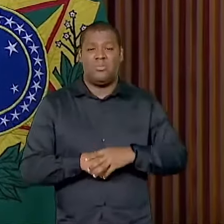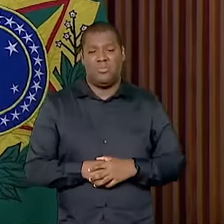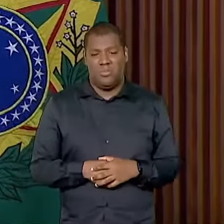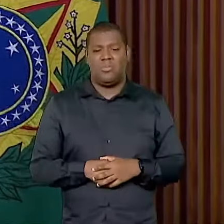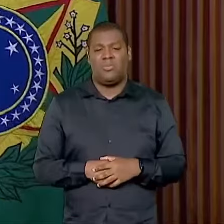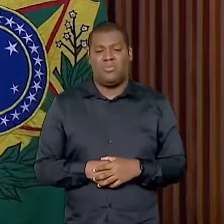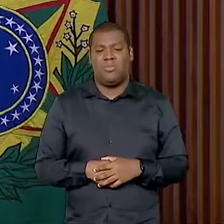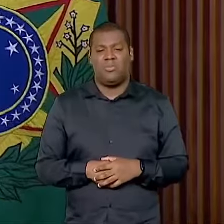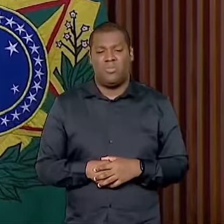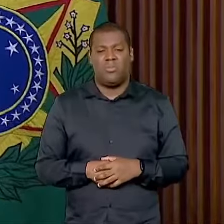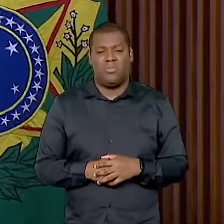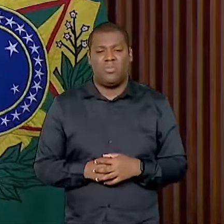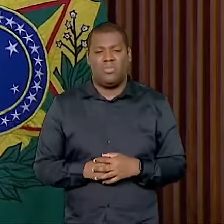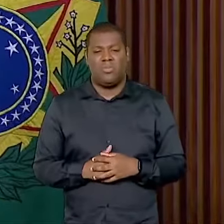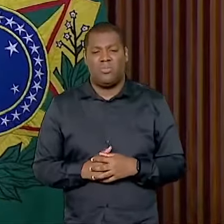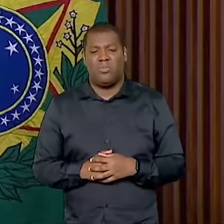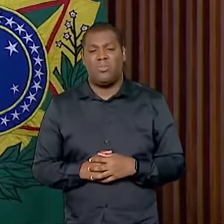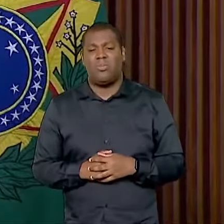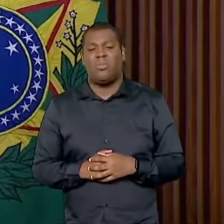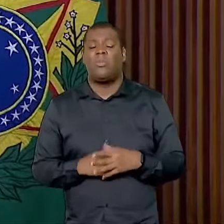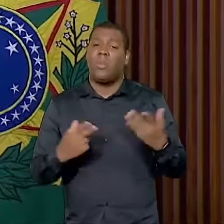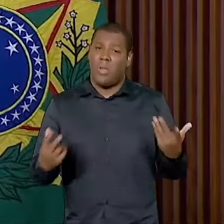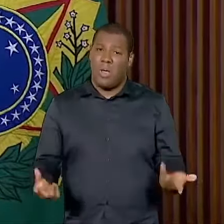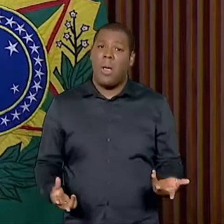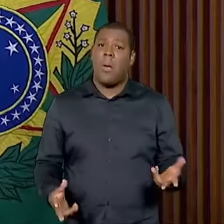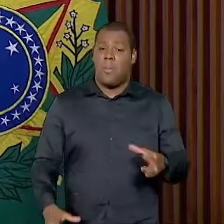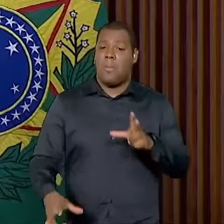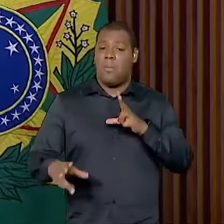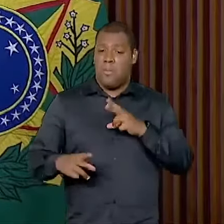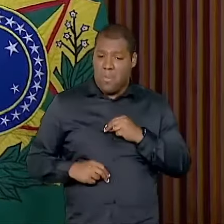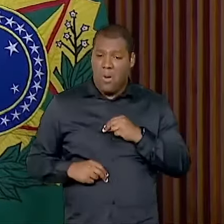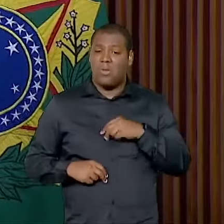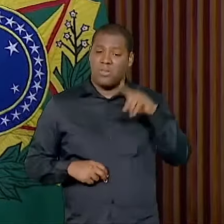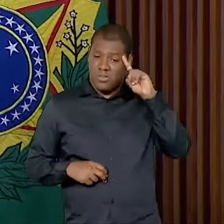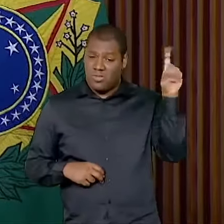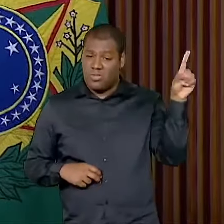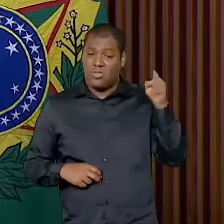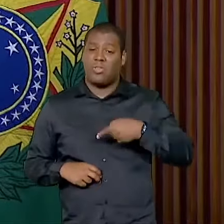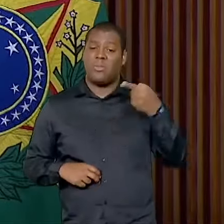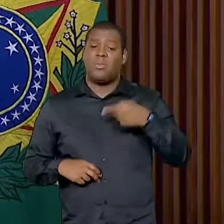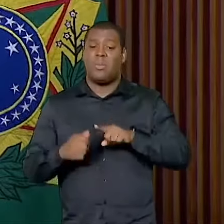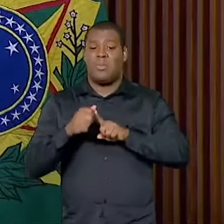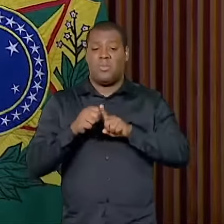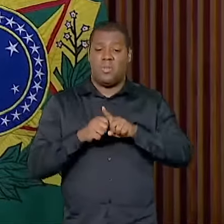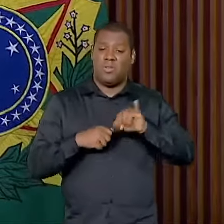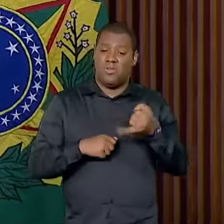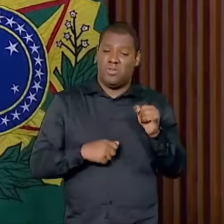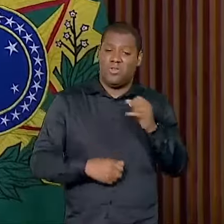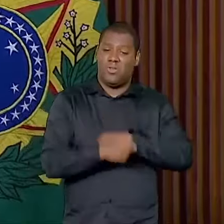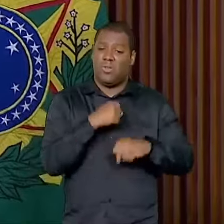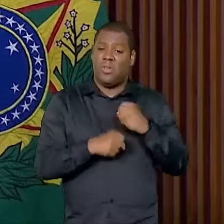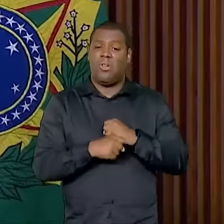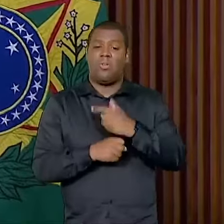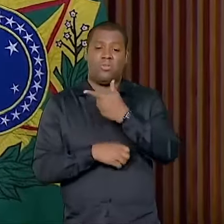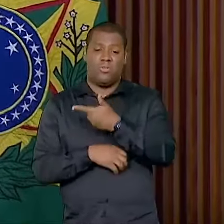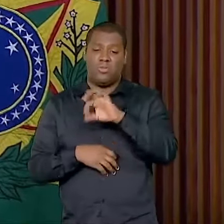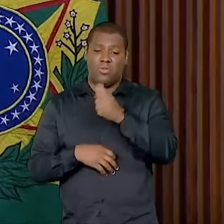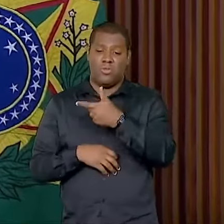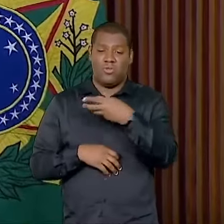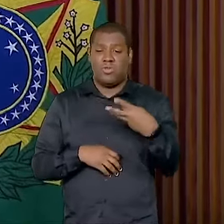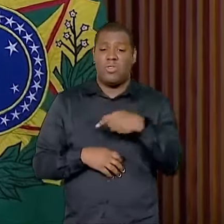que receberam quando nós tomamos posse dia 1 de janeiro. Todo mundo tem noção. E todo mundo tem noção